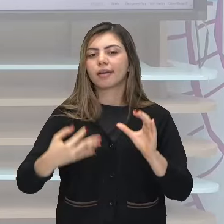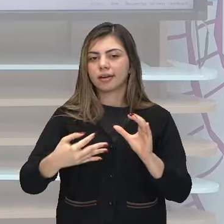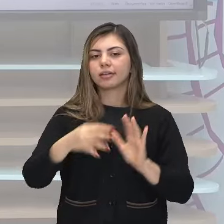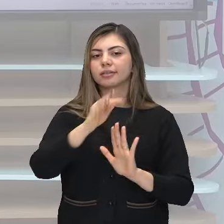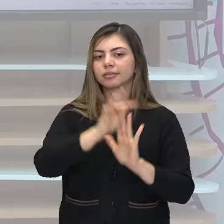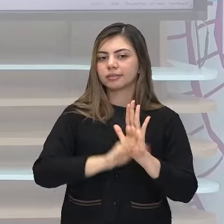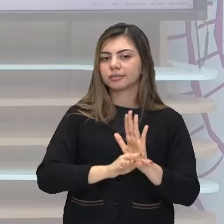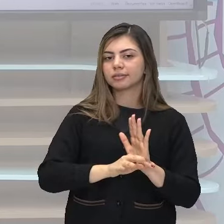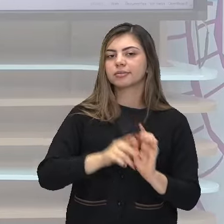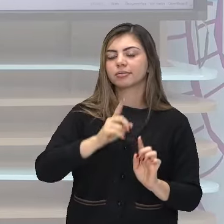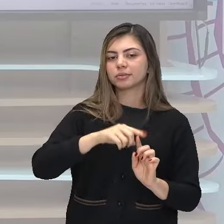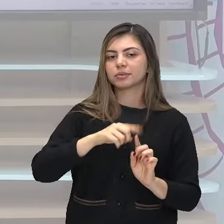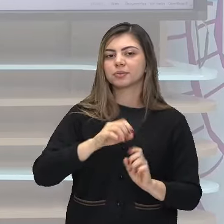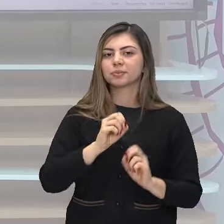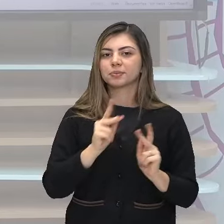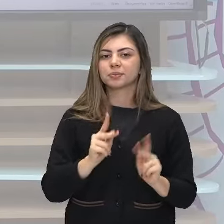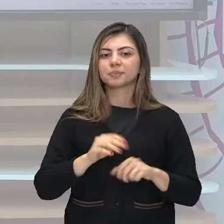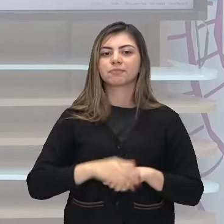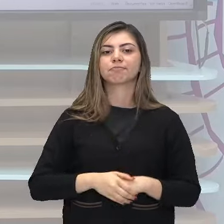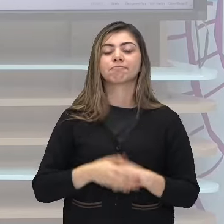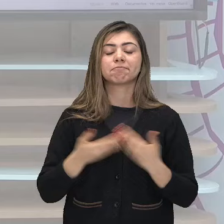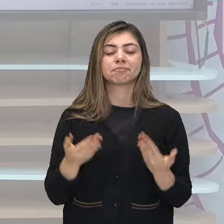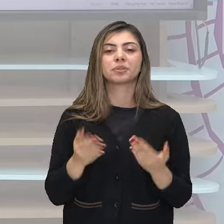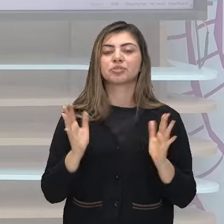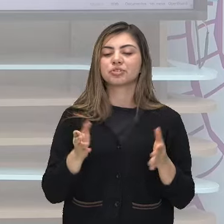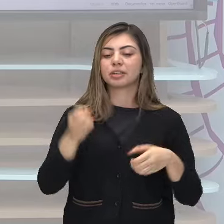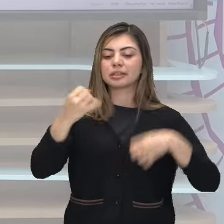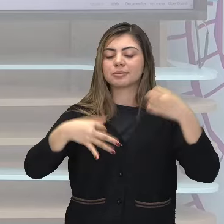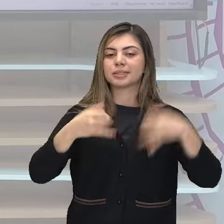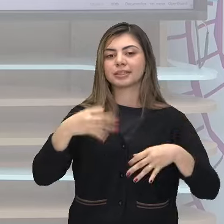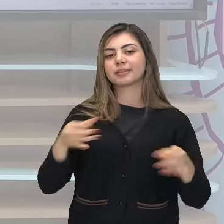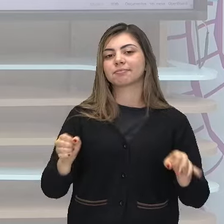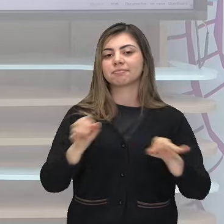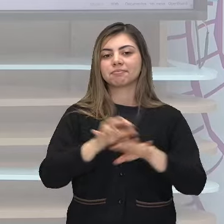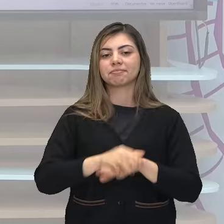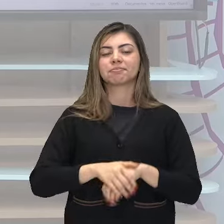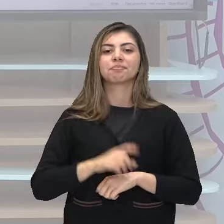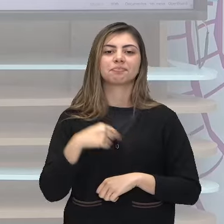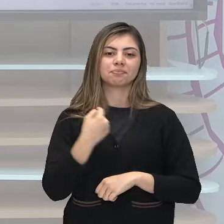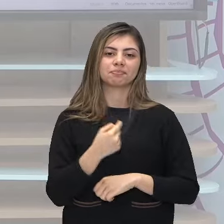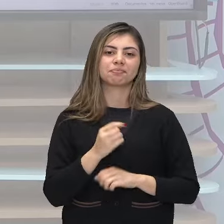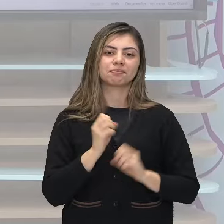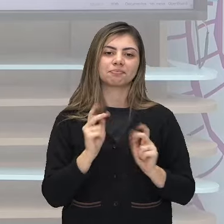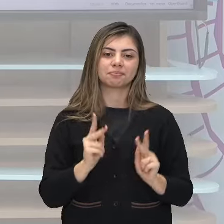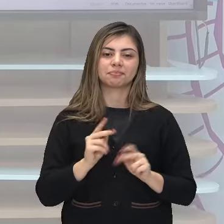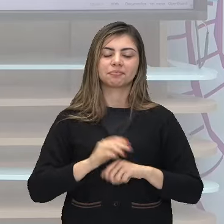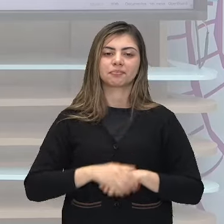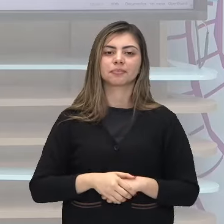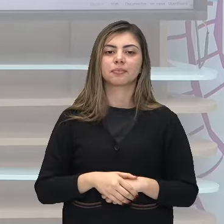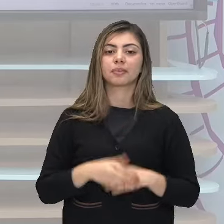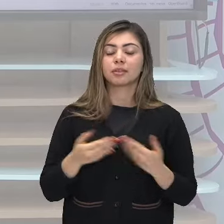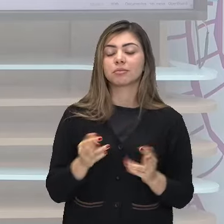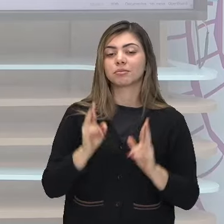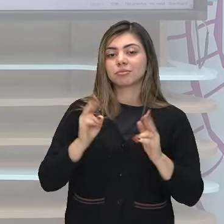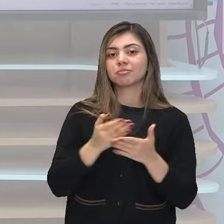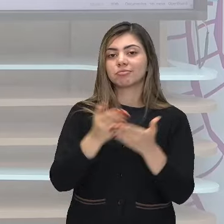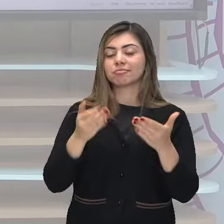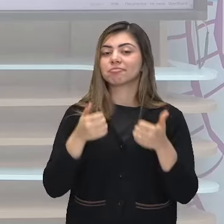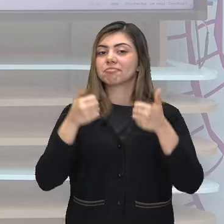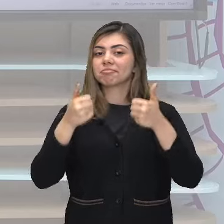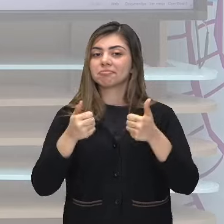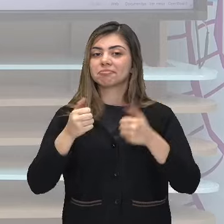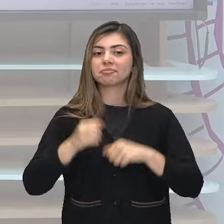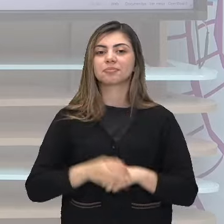desse tipo textual tá bom como não há nada mais a ser dito a gente vai encerrando nossa aula por aqui eu espero que vocês fiquem